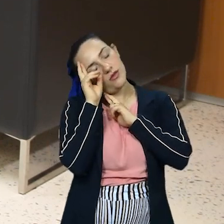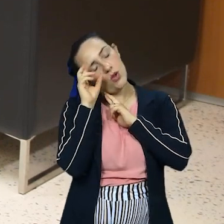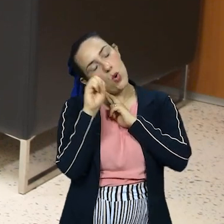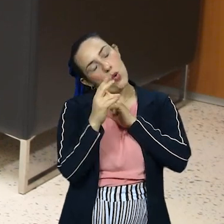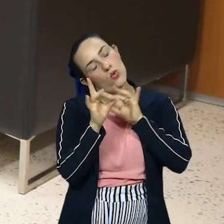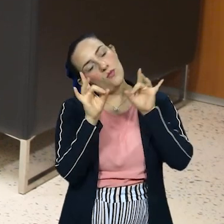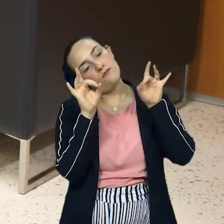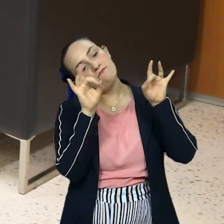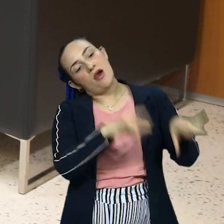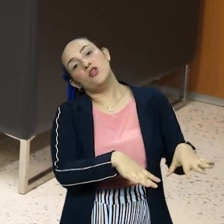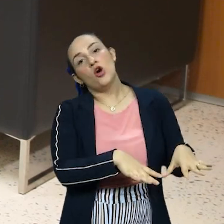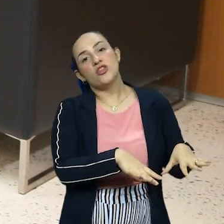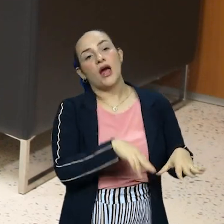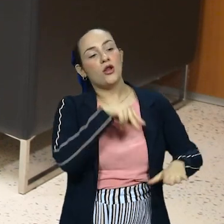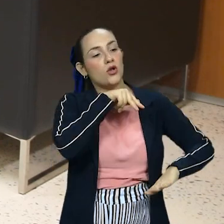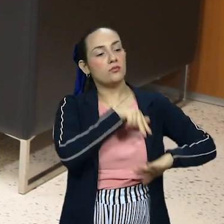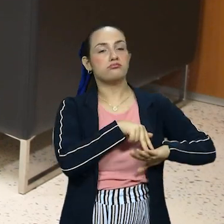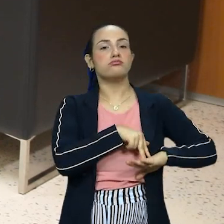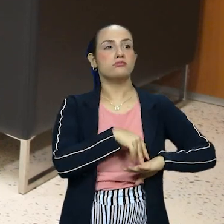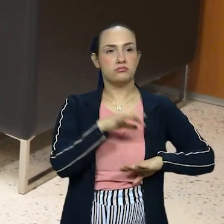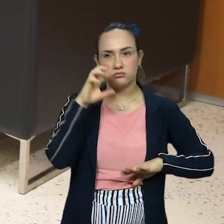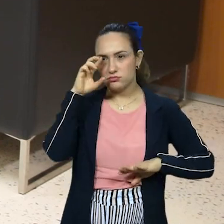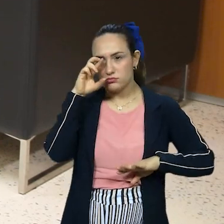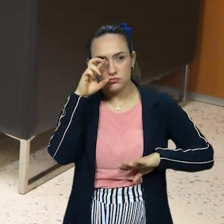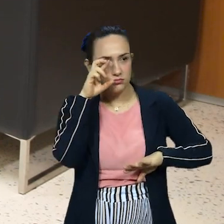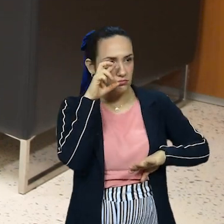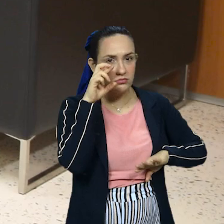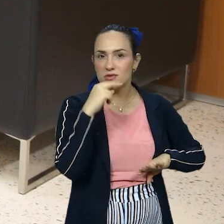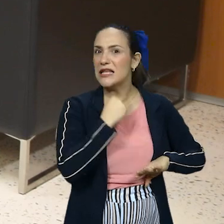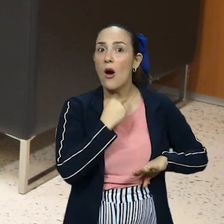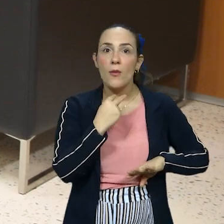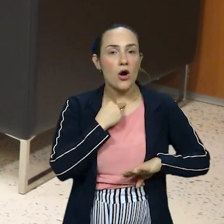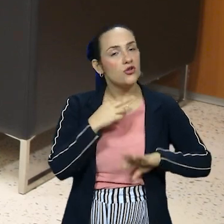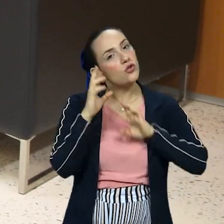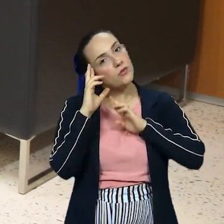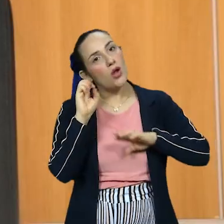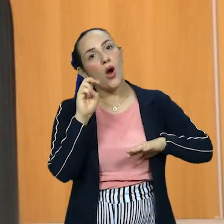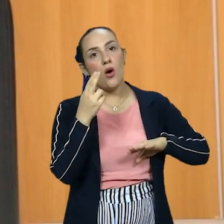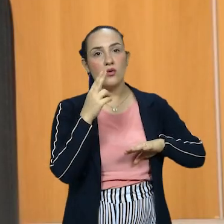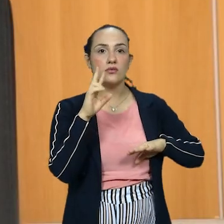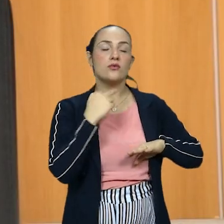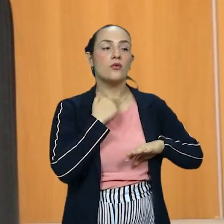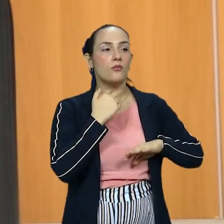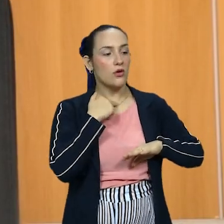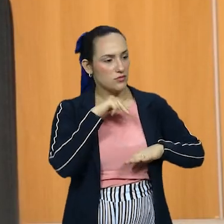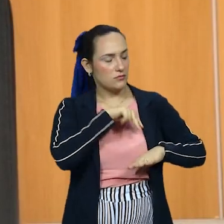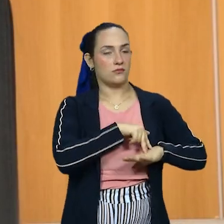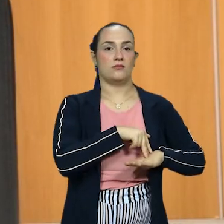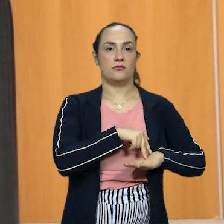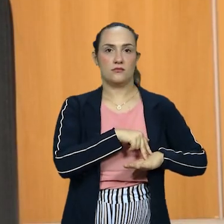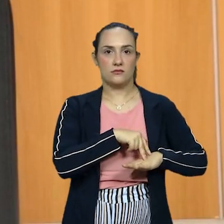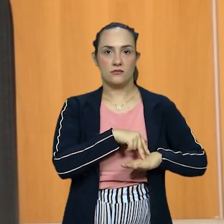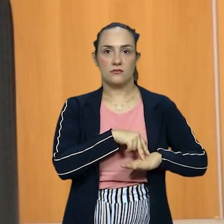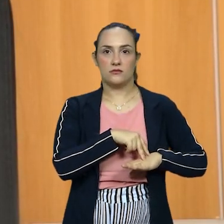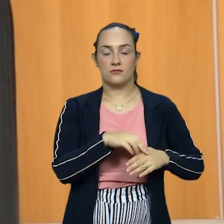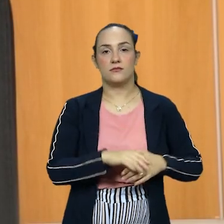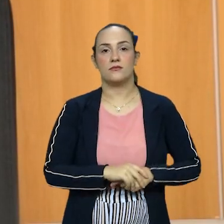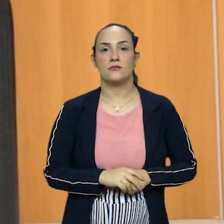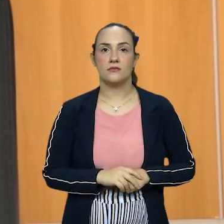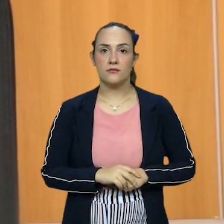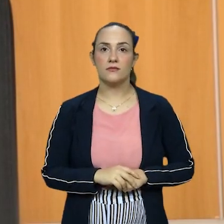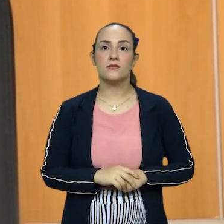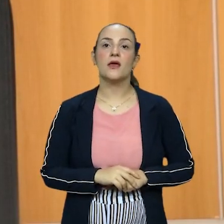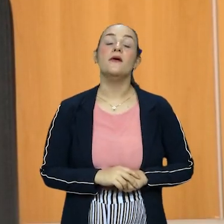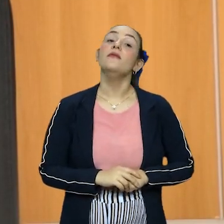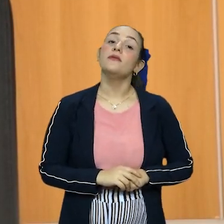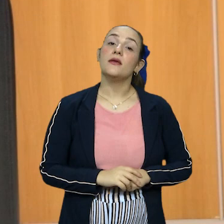como abandonar o posto de serviço. Esses são crimes militares típicos, próprios. E existem os crimes militares impróprios, ou seja,